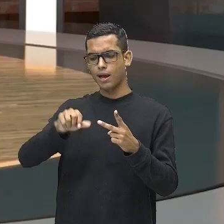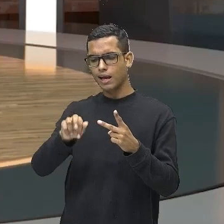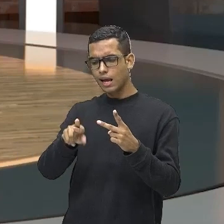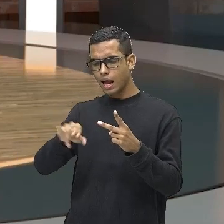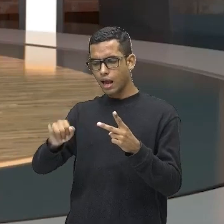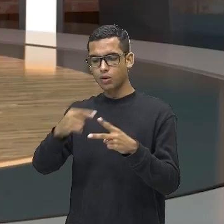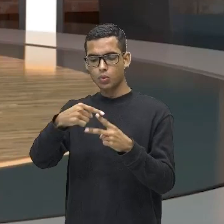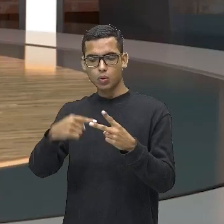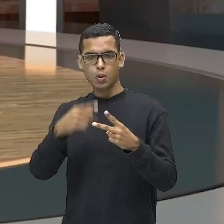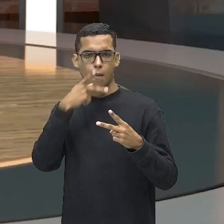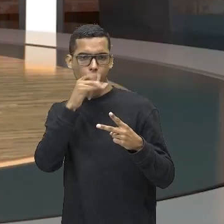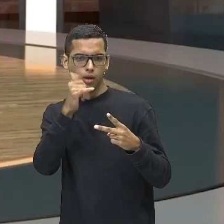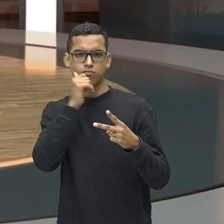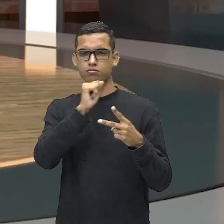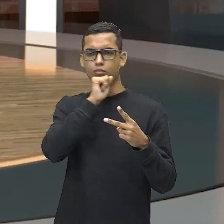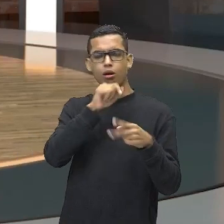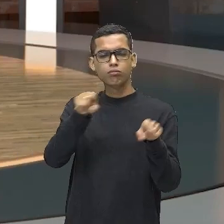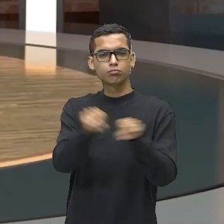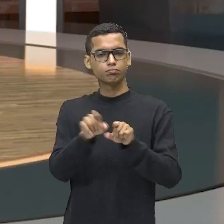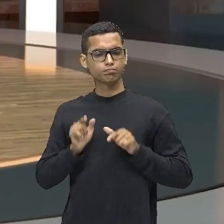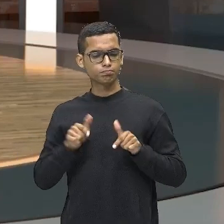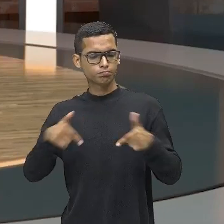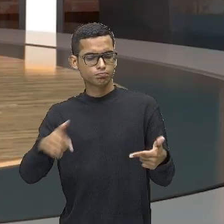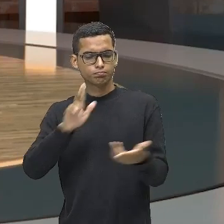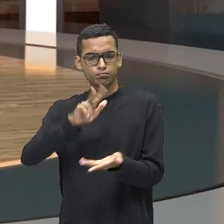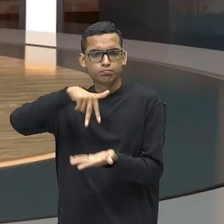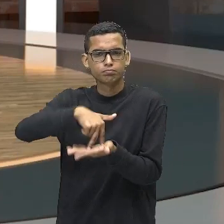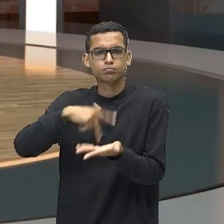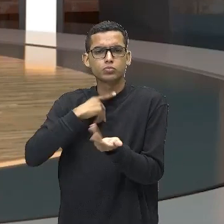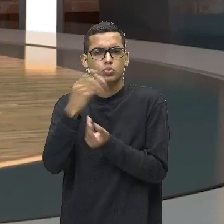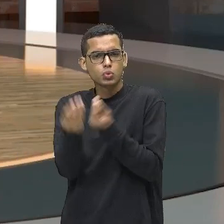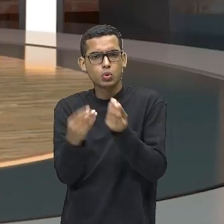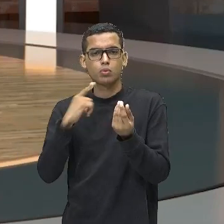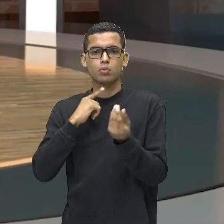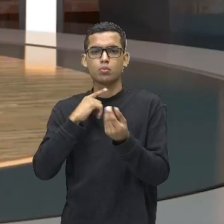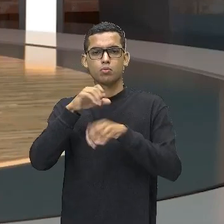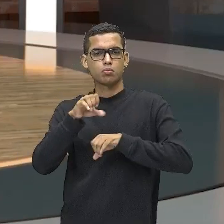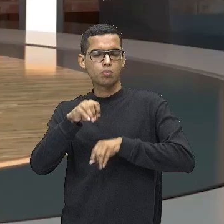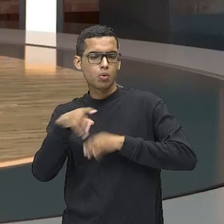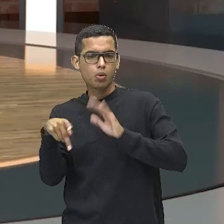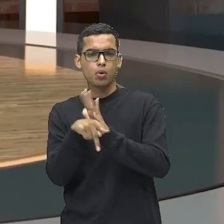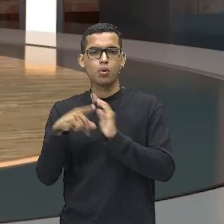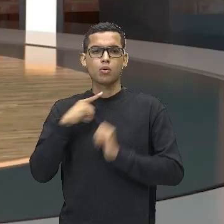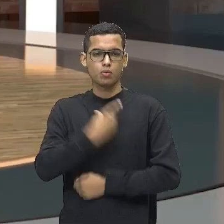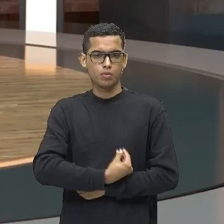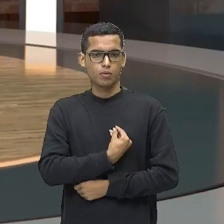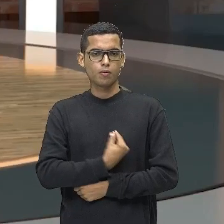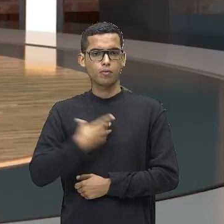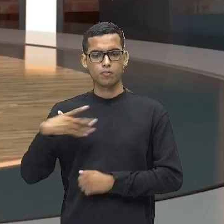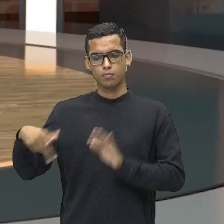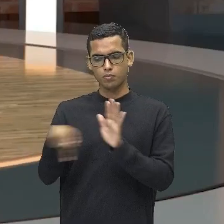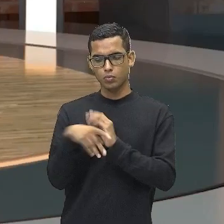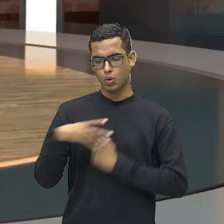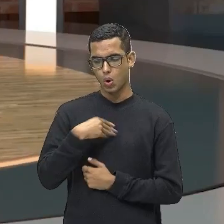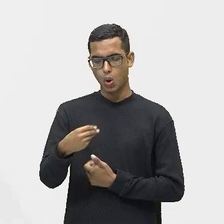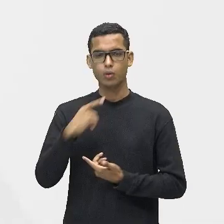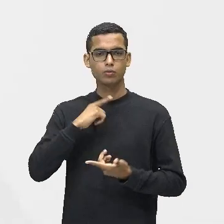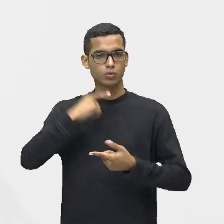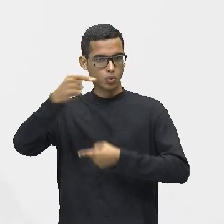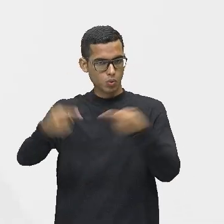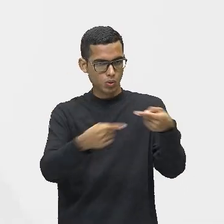com a educação de seus filhos. Hoje, o nosso debate possui algumas regras, então temos que estabelecê-las agora neste